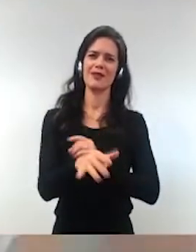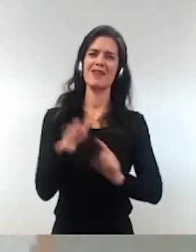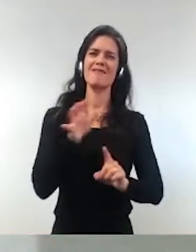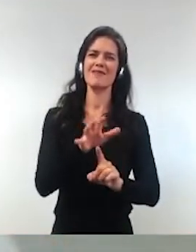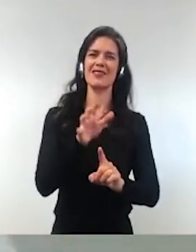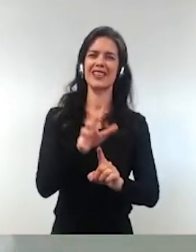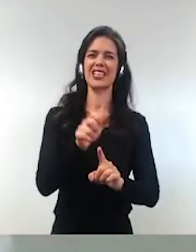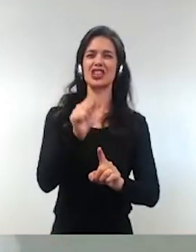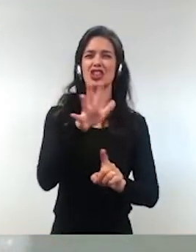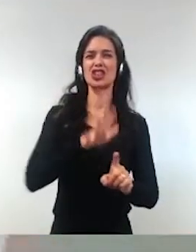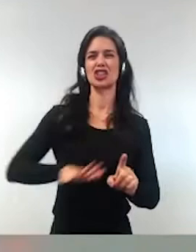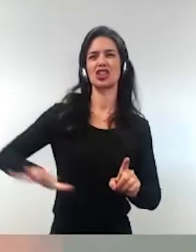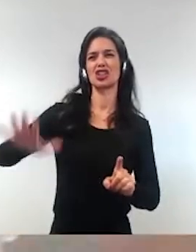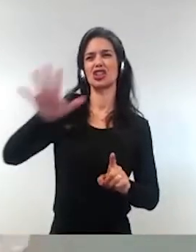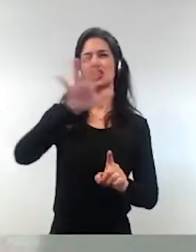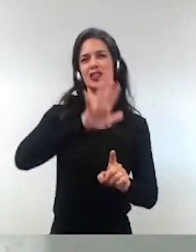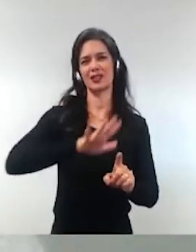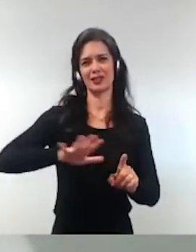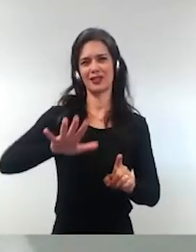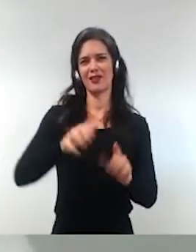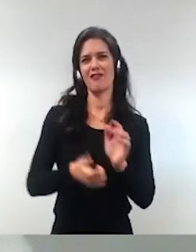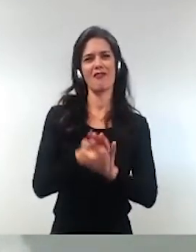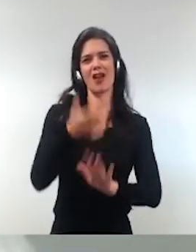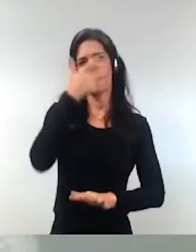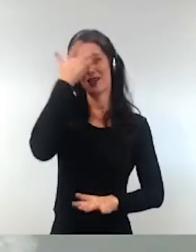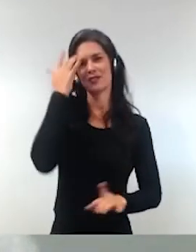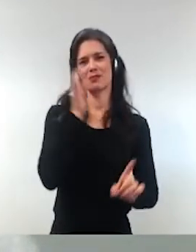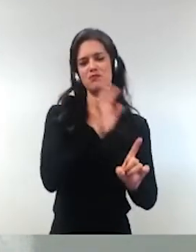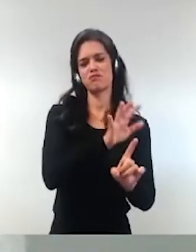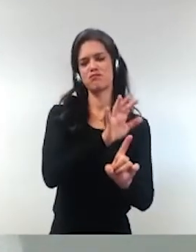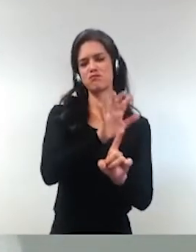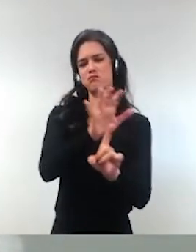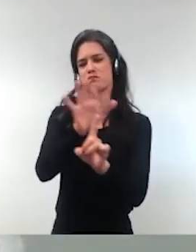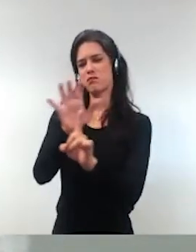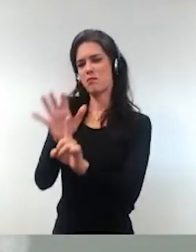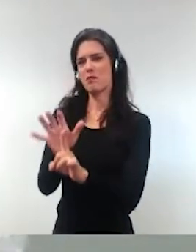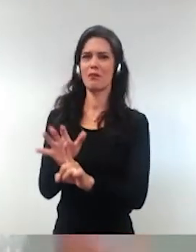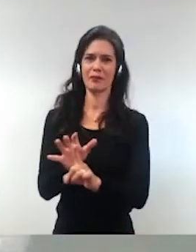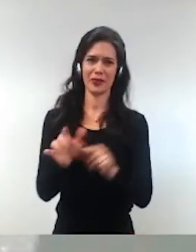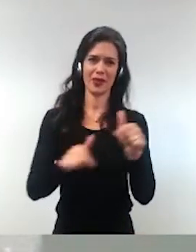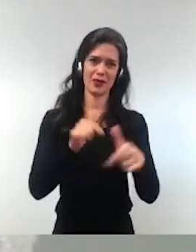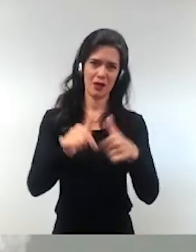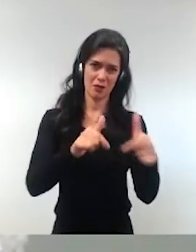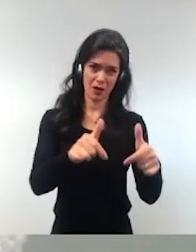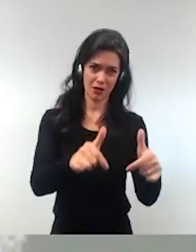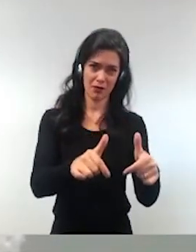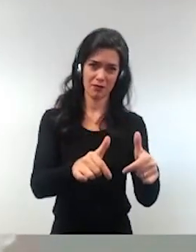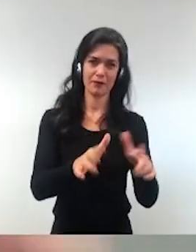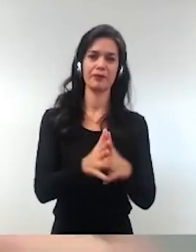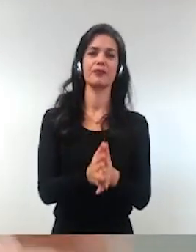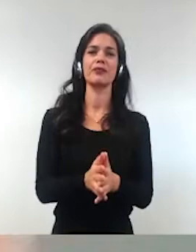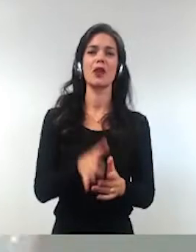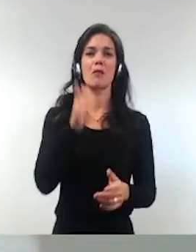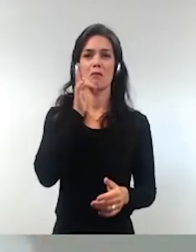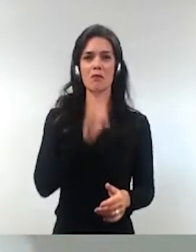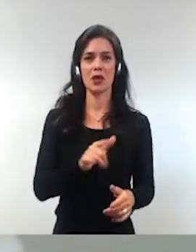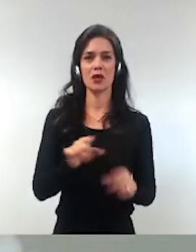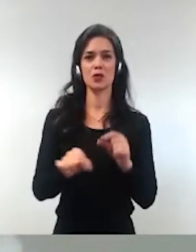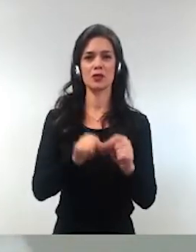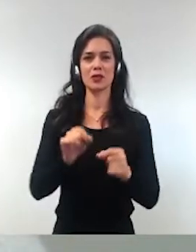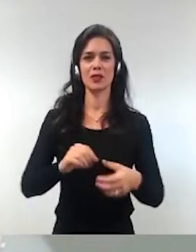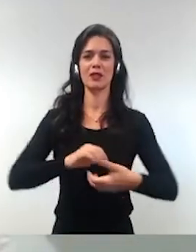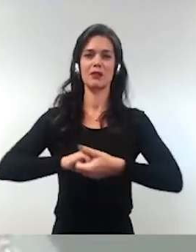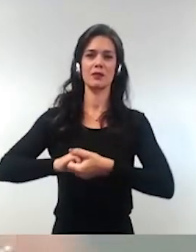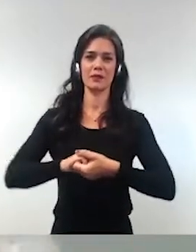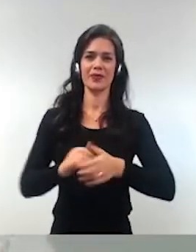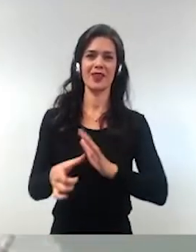maneira generalizada um contingente muito grande de trabalhadores. E para essa conciliação